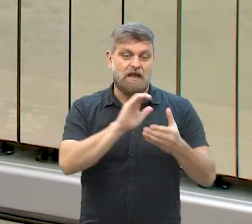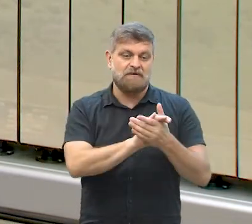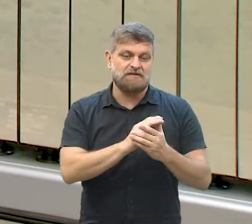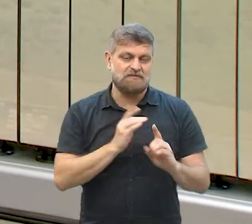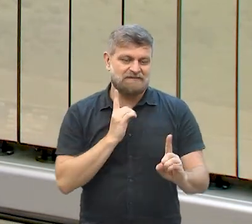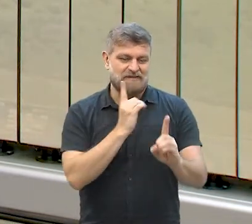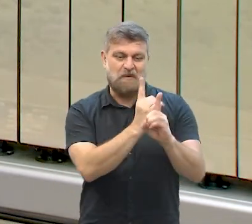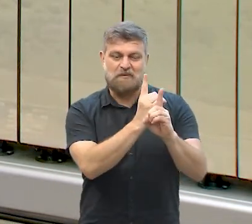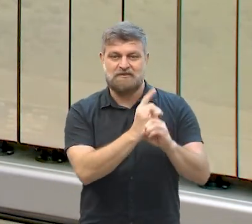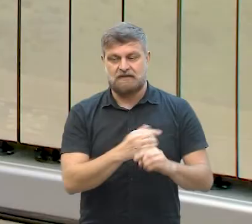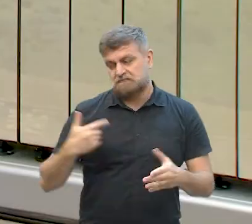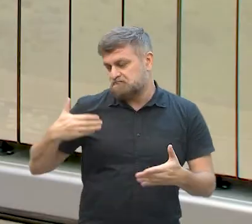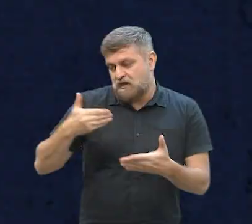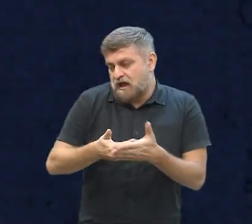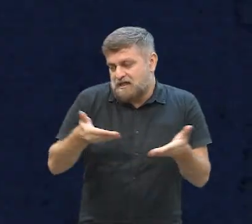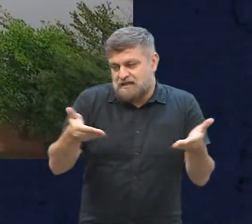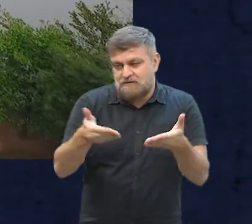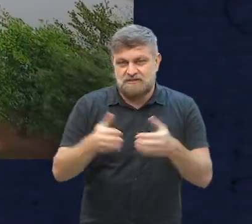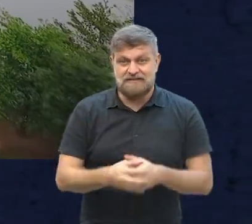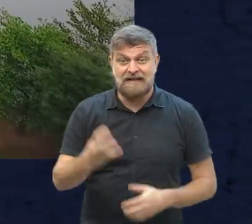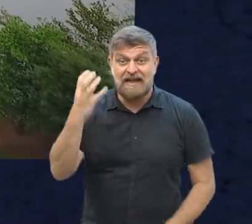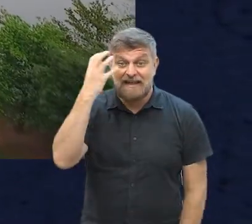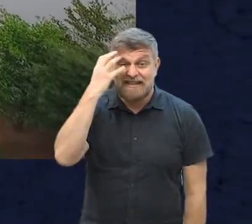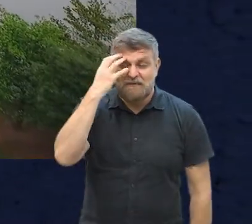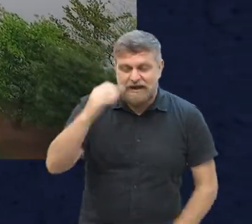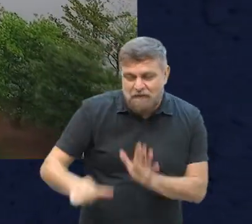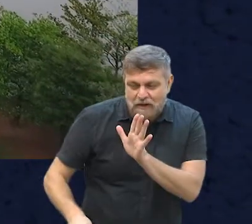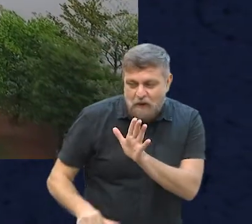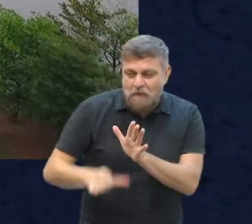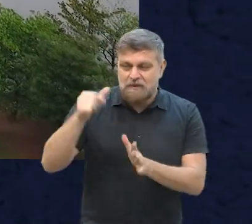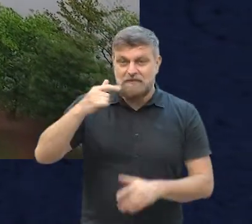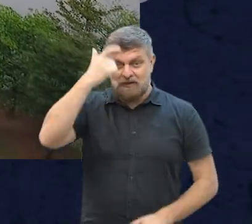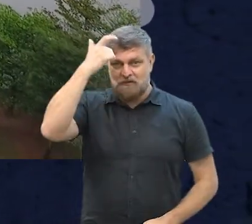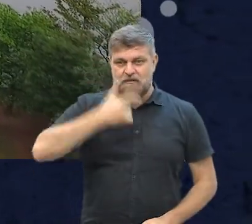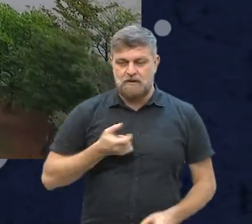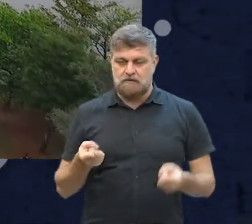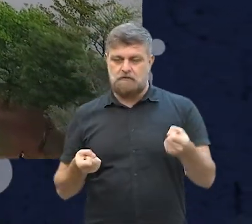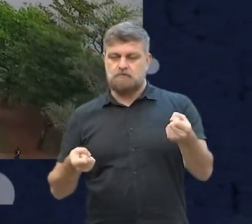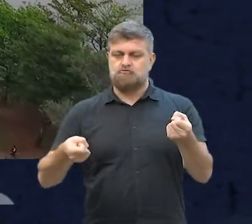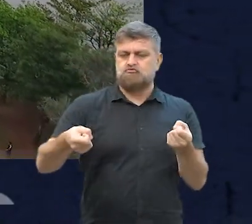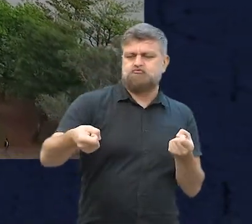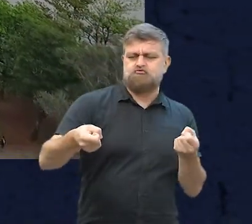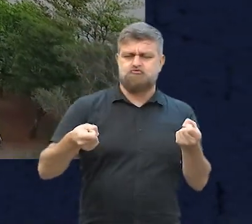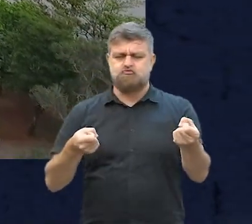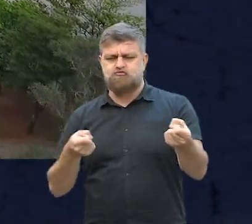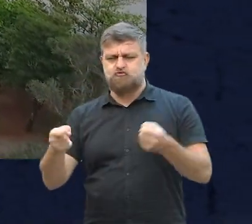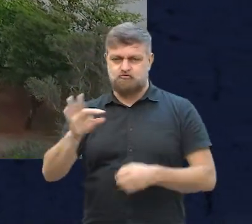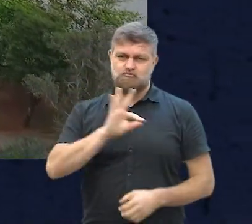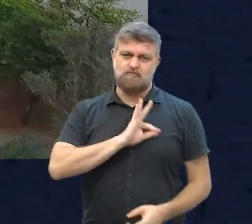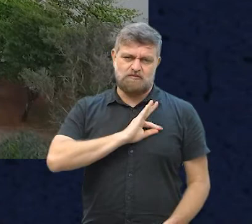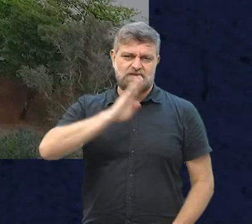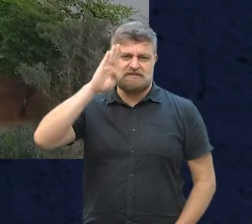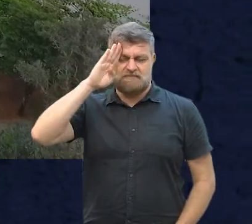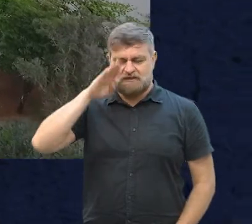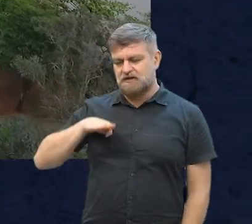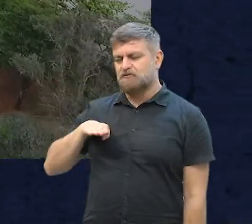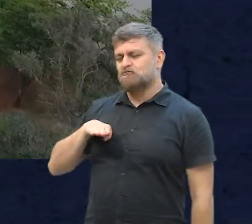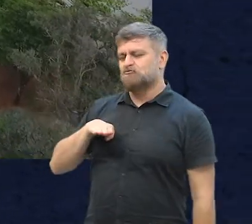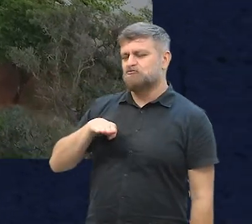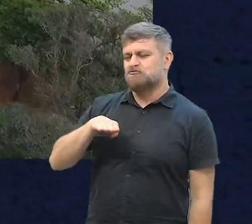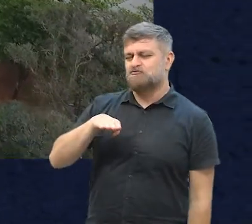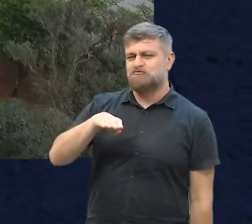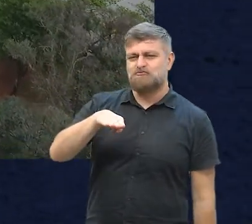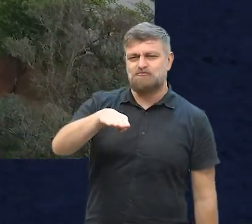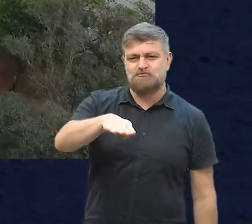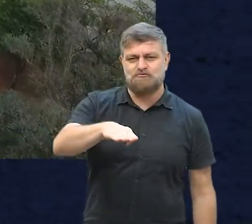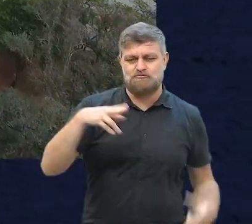estou até hoje. E o Taquaral foi o primeiro, né, e eu fui com viatura ainda, né, porque eu estava trabalhando, era a área onde eu já